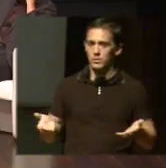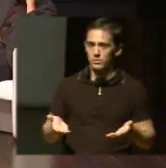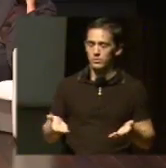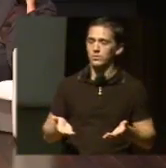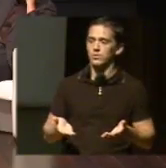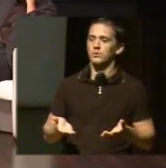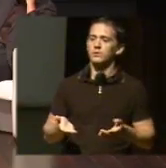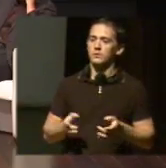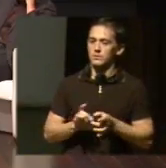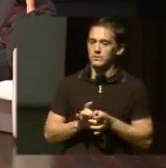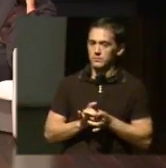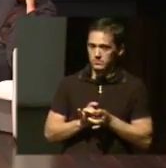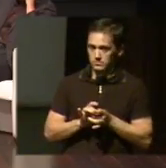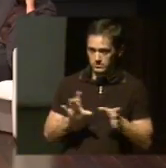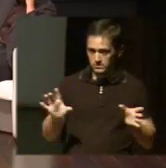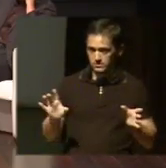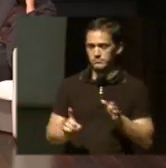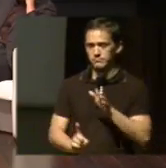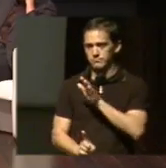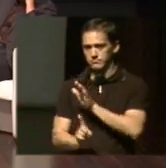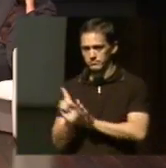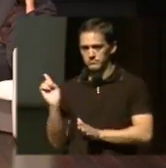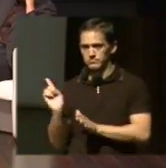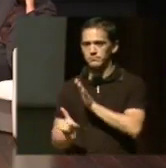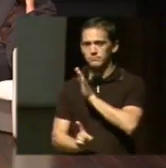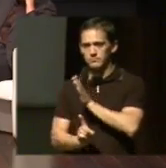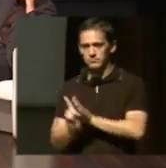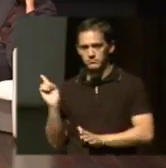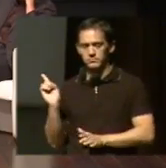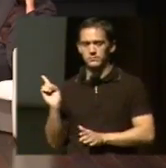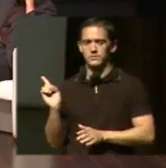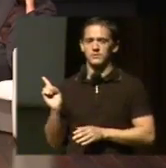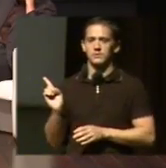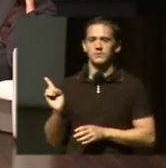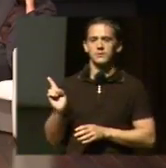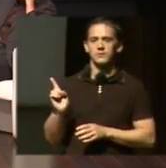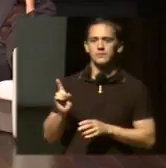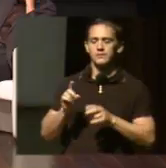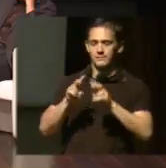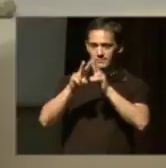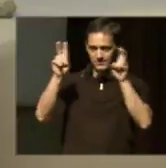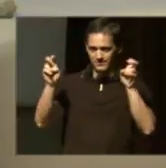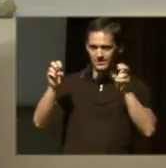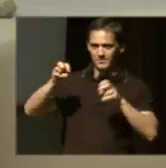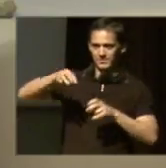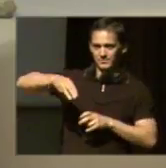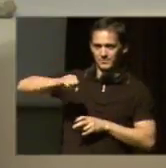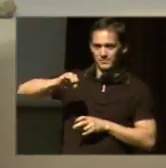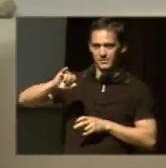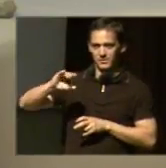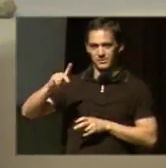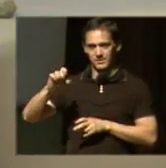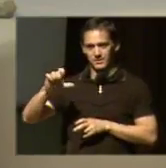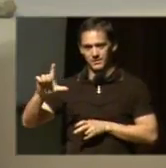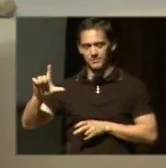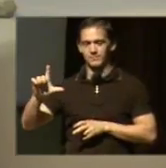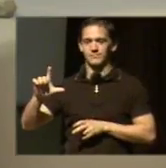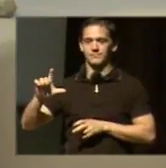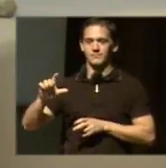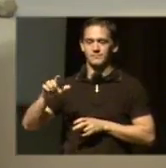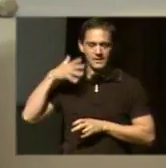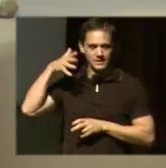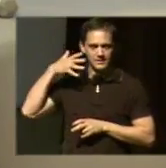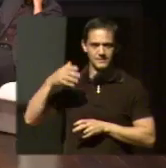se tem ainda perguntas a respeito da palestra do Michael. Fragen in Bezug